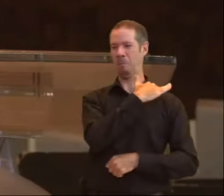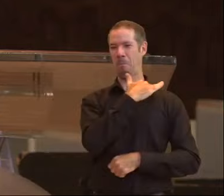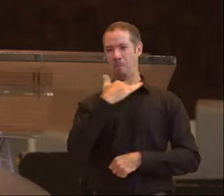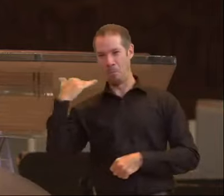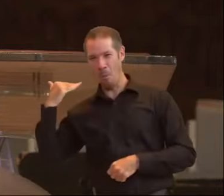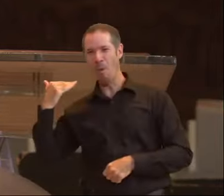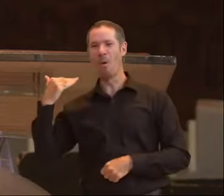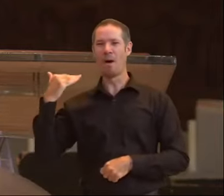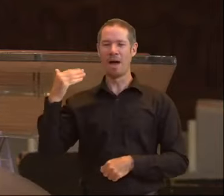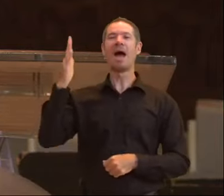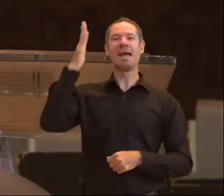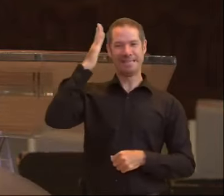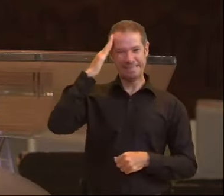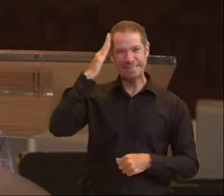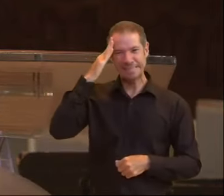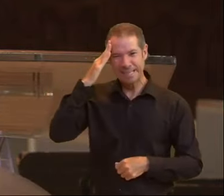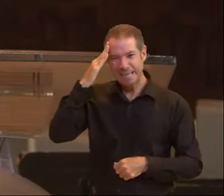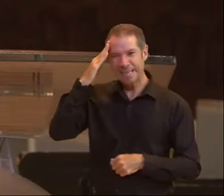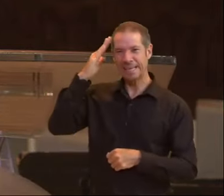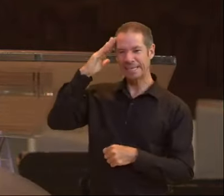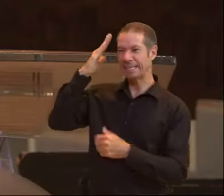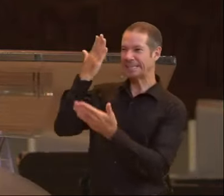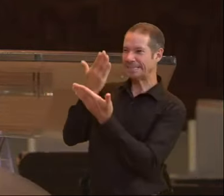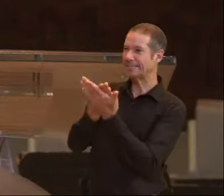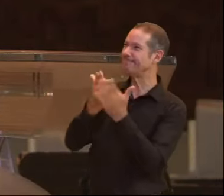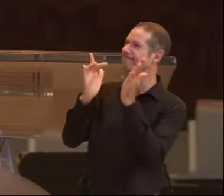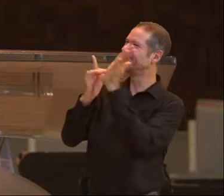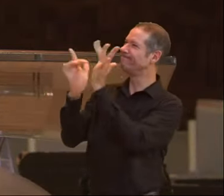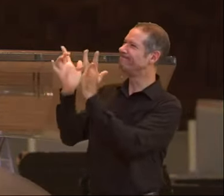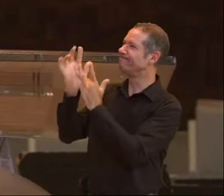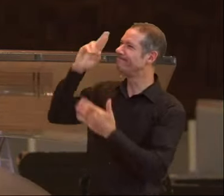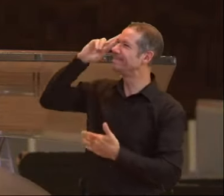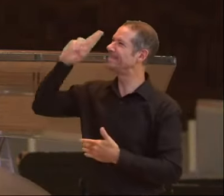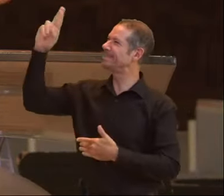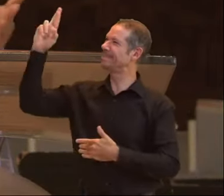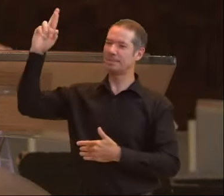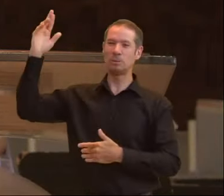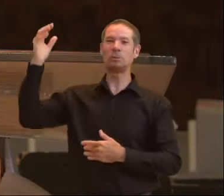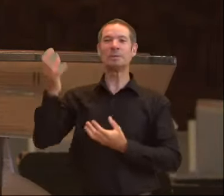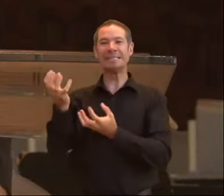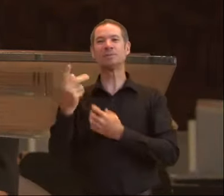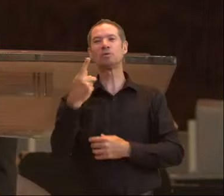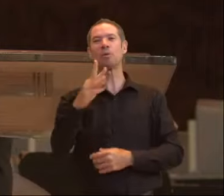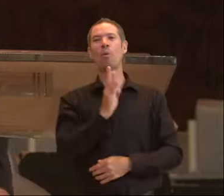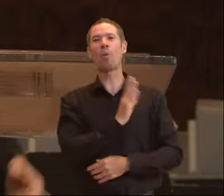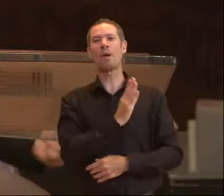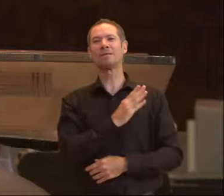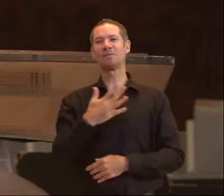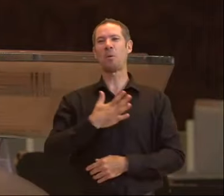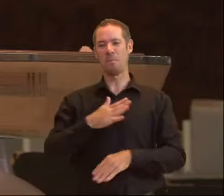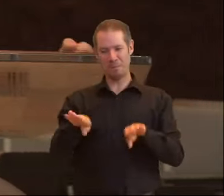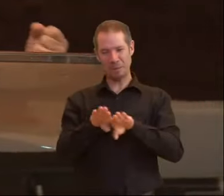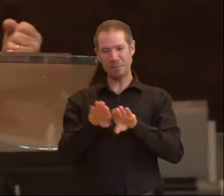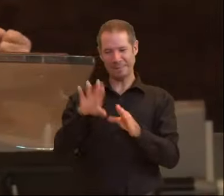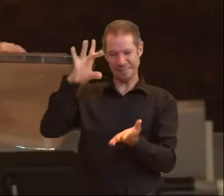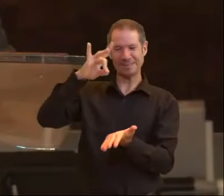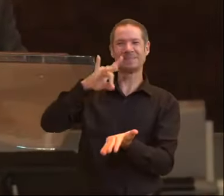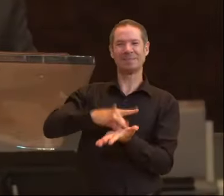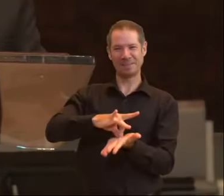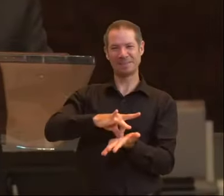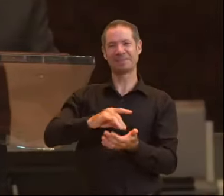eu bem sei em quem tem crido. É isso que o Senhor Jesus quer do teu coração, quer do meu coração, essa